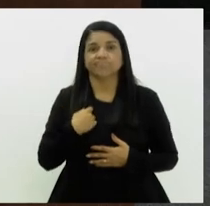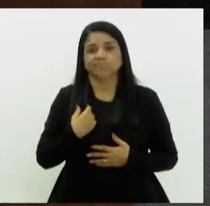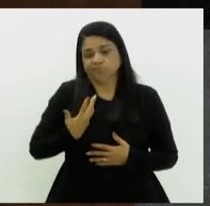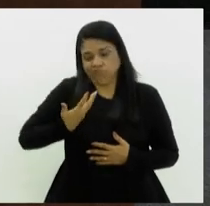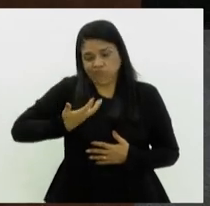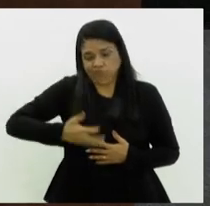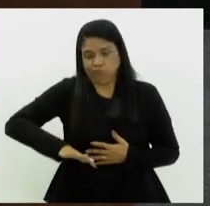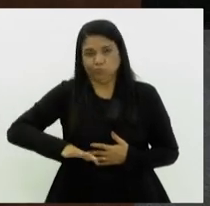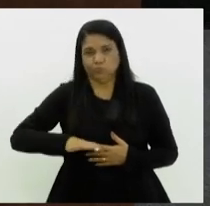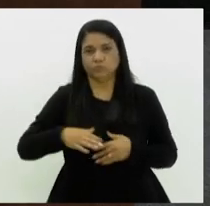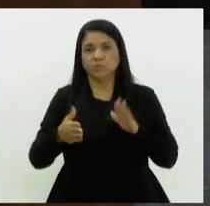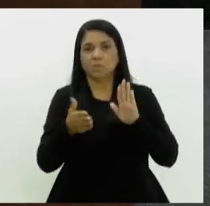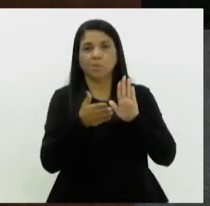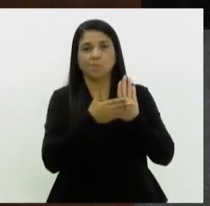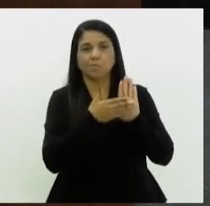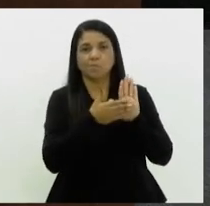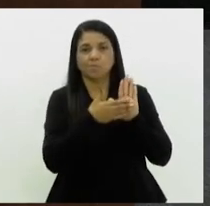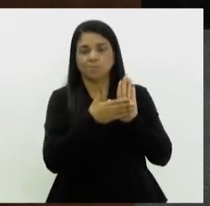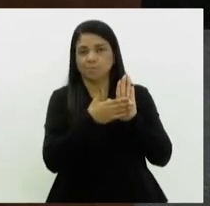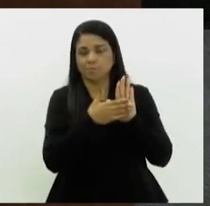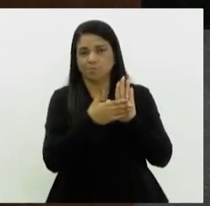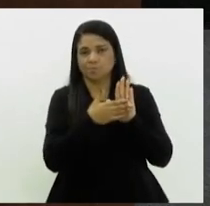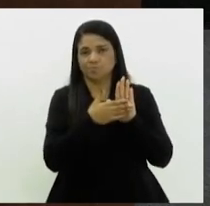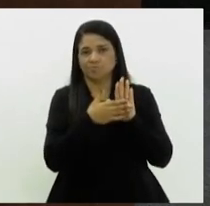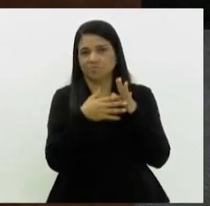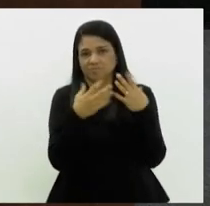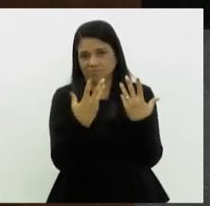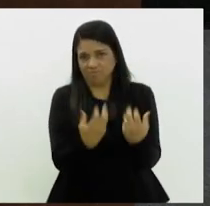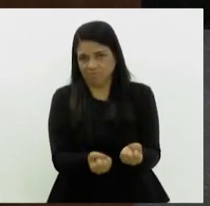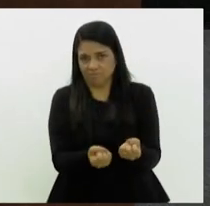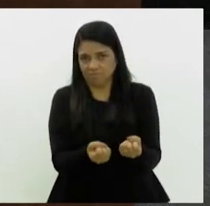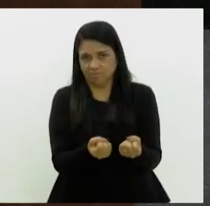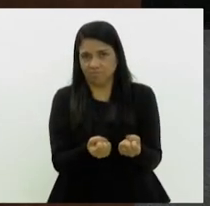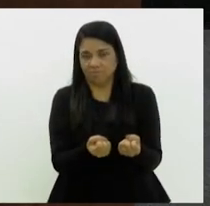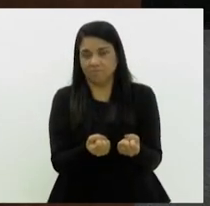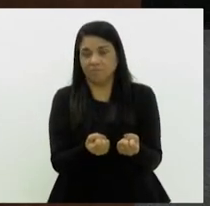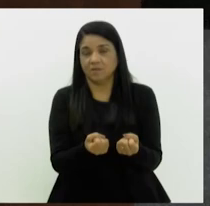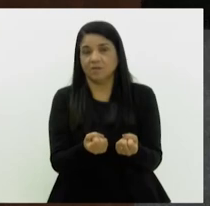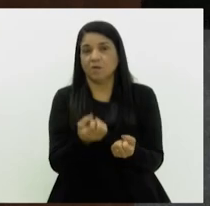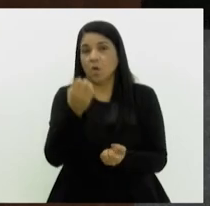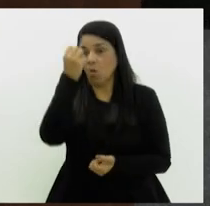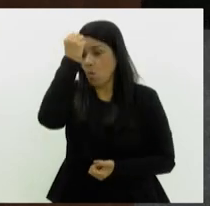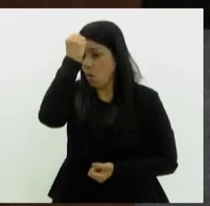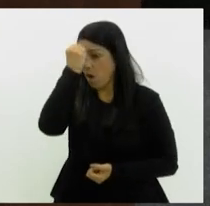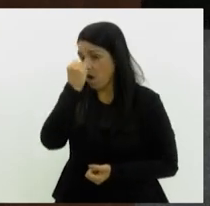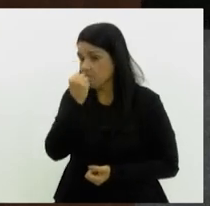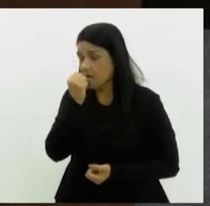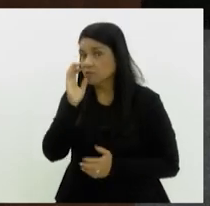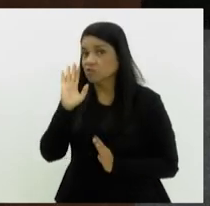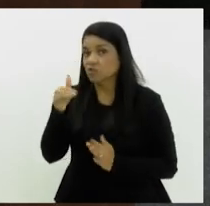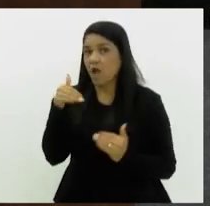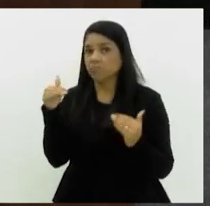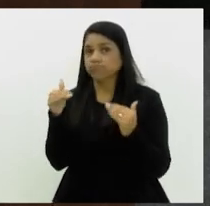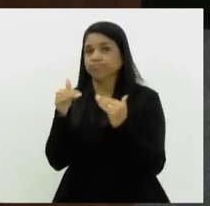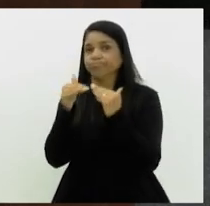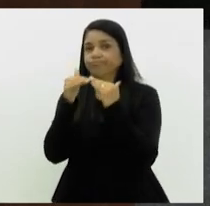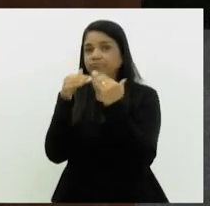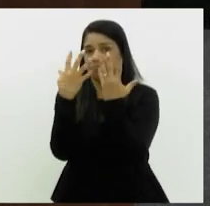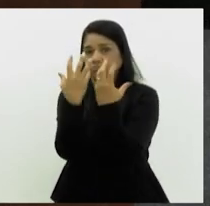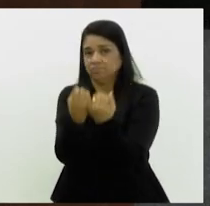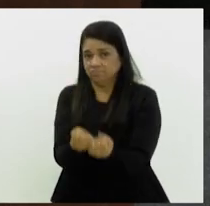de armistício, tá, que o Hamas já tinha concordado.